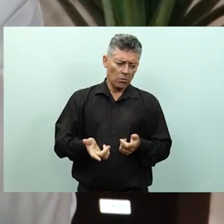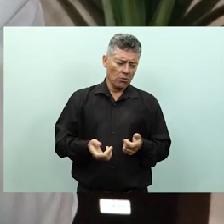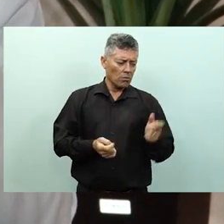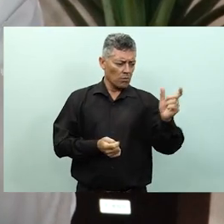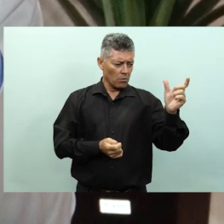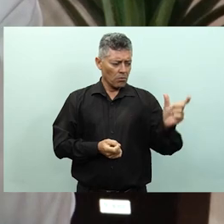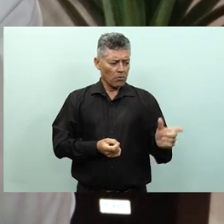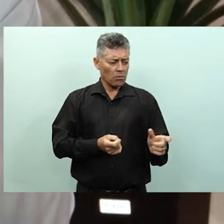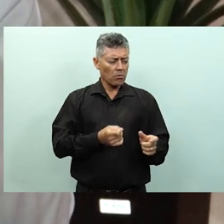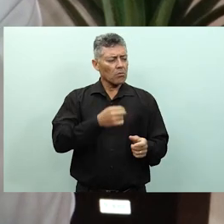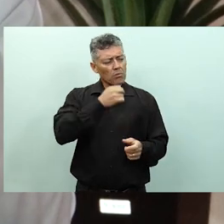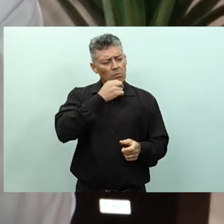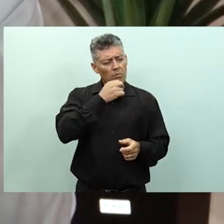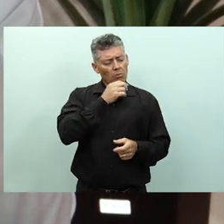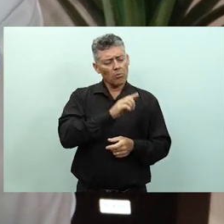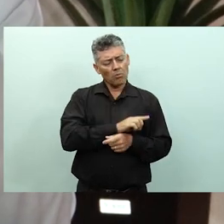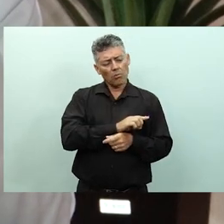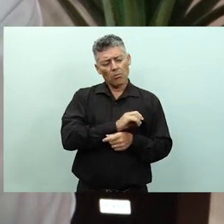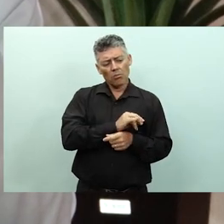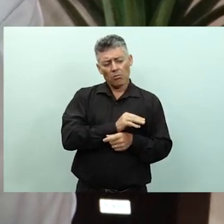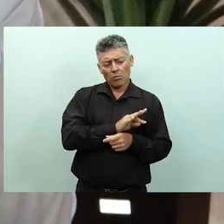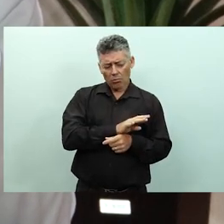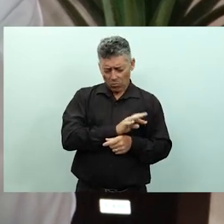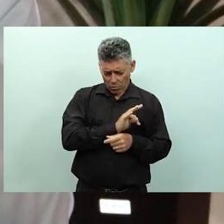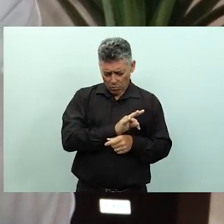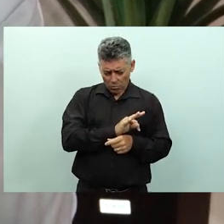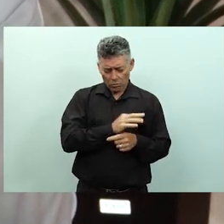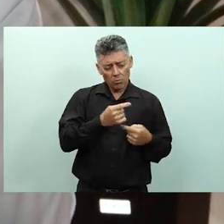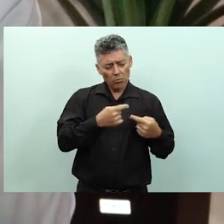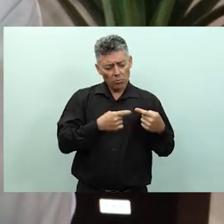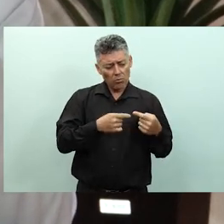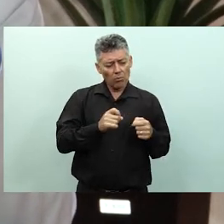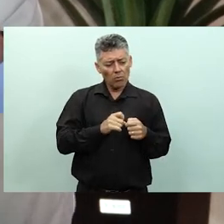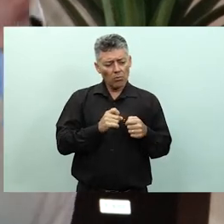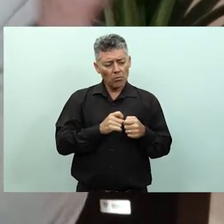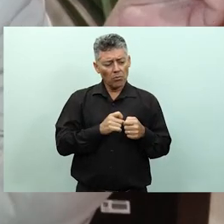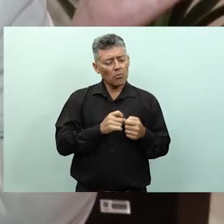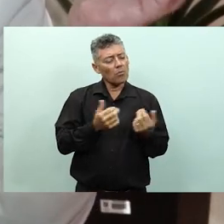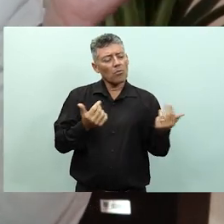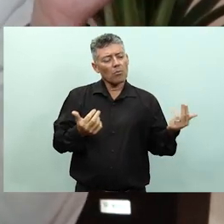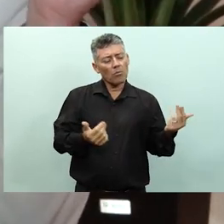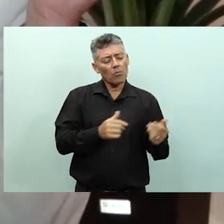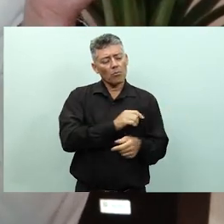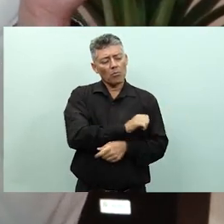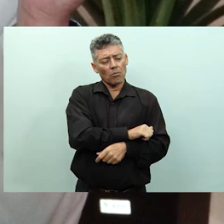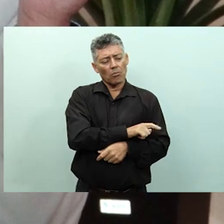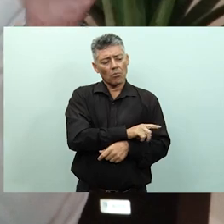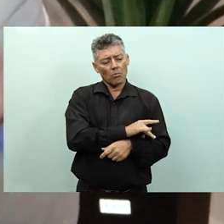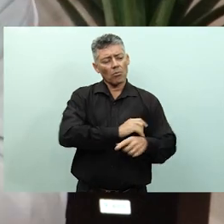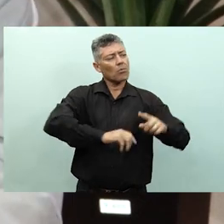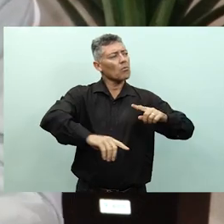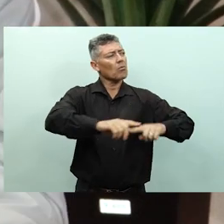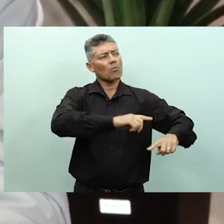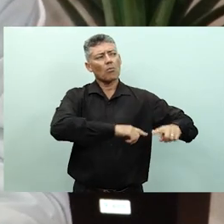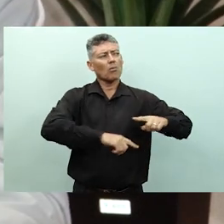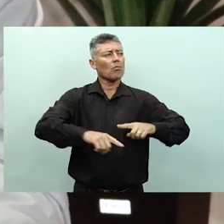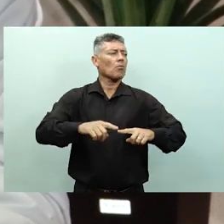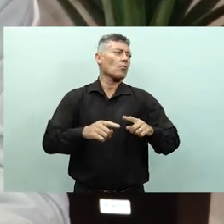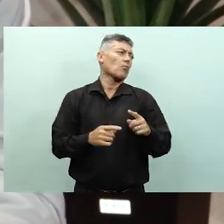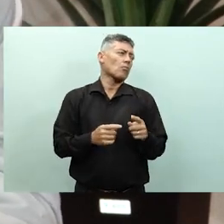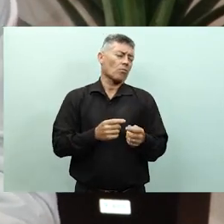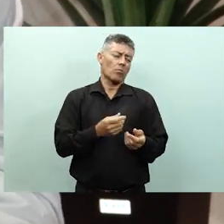Dona Vilma, apesar de ser neta de Dinarte, politicamente era parecidíssima com a Luísa. Que ela